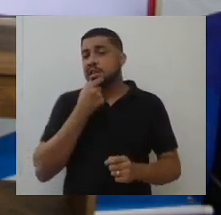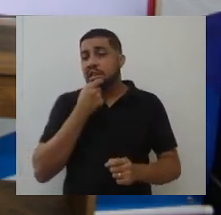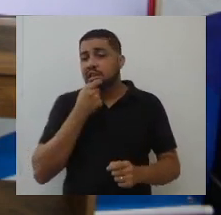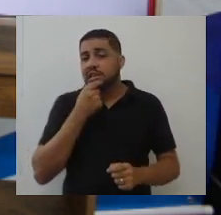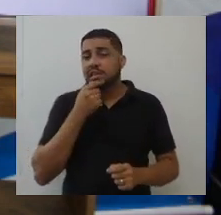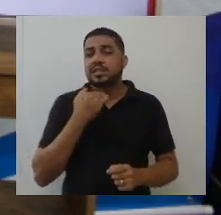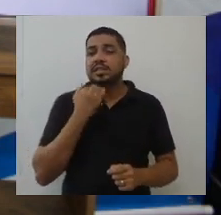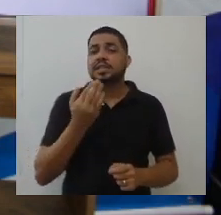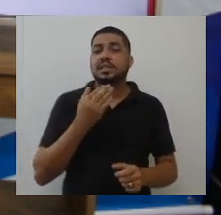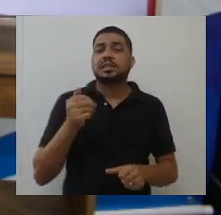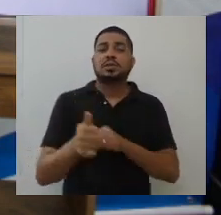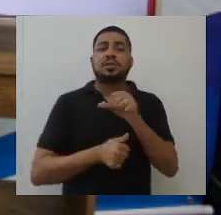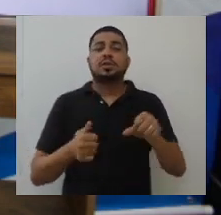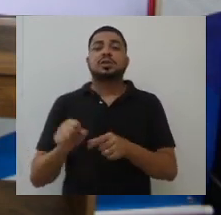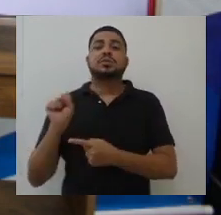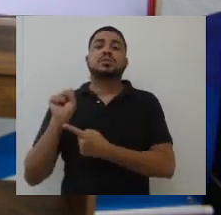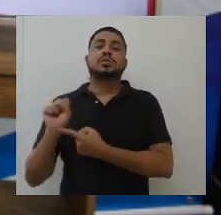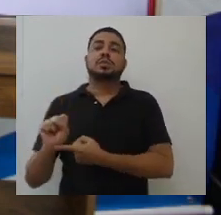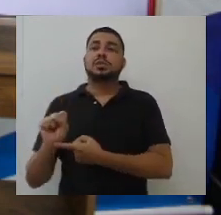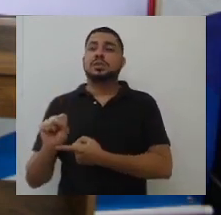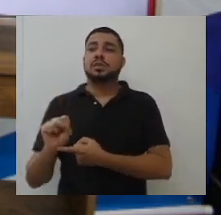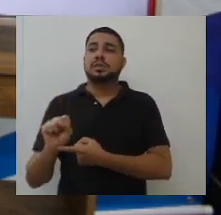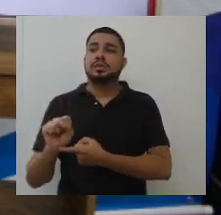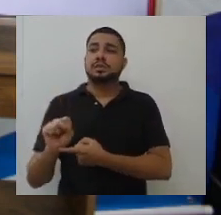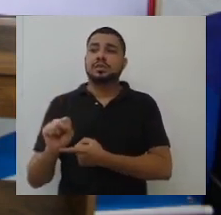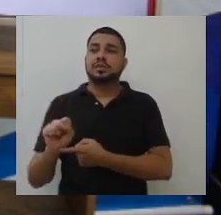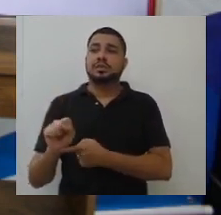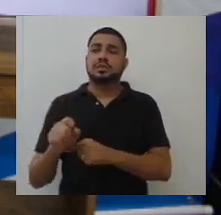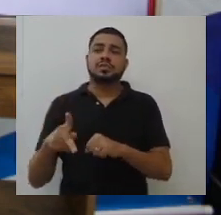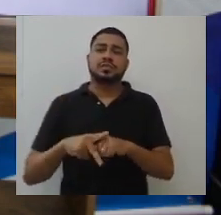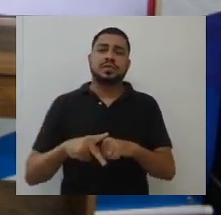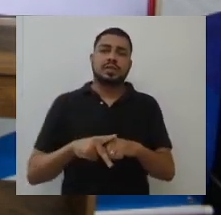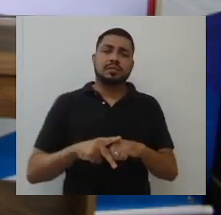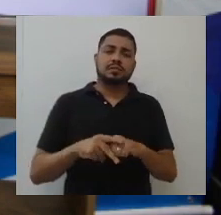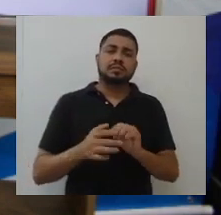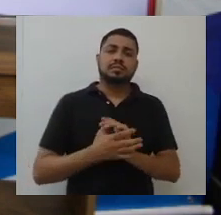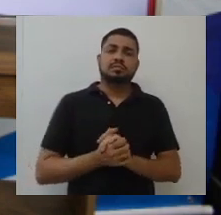sem trocar o sujeito do verbo?